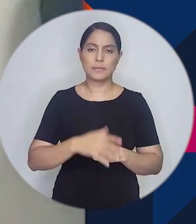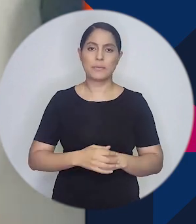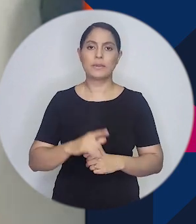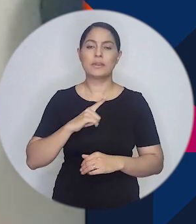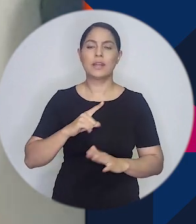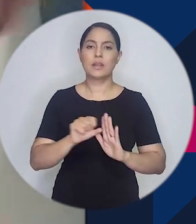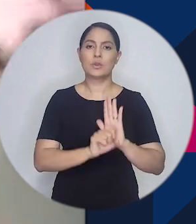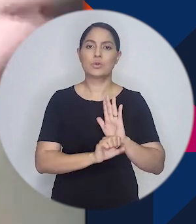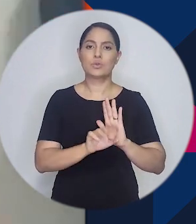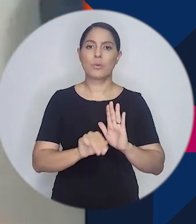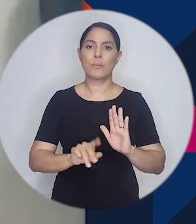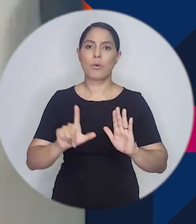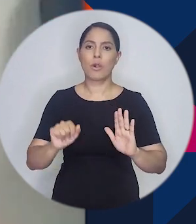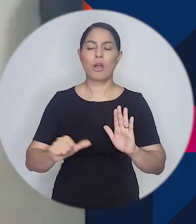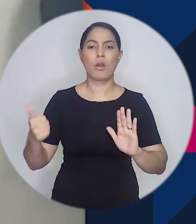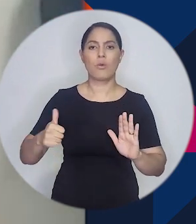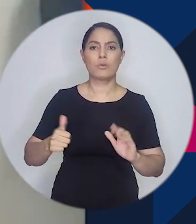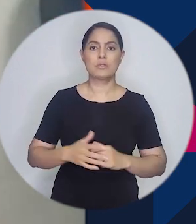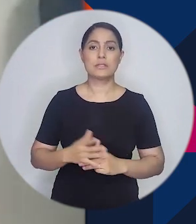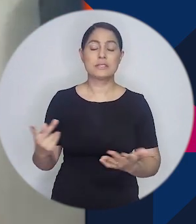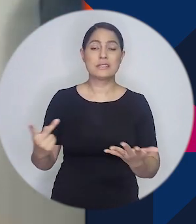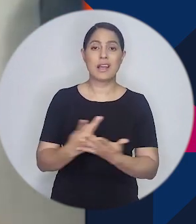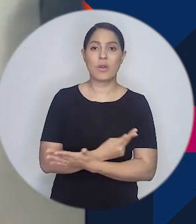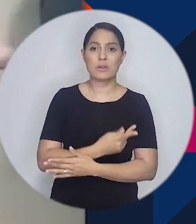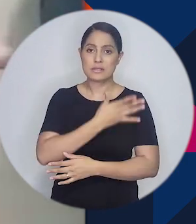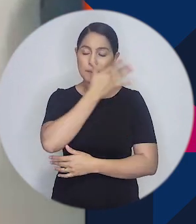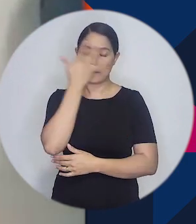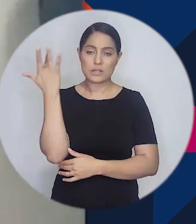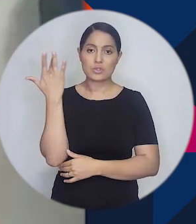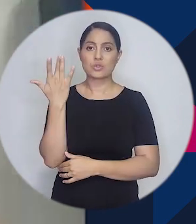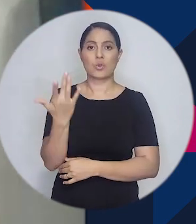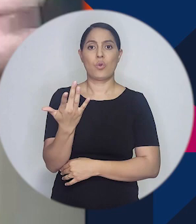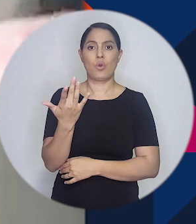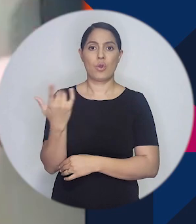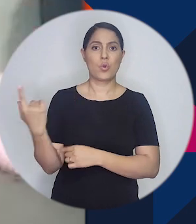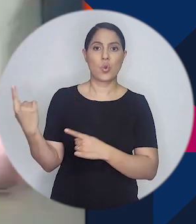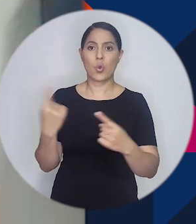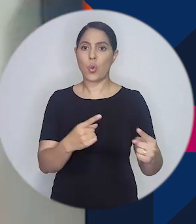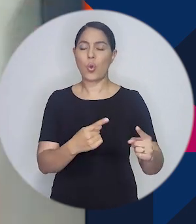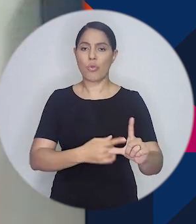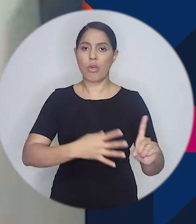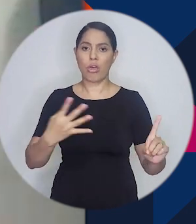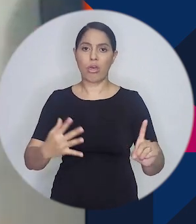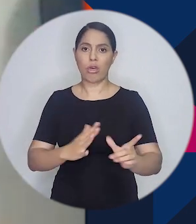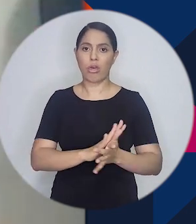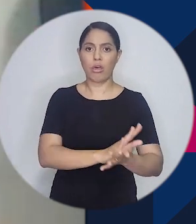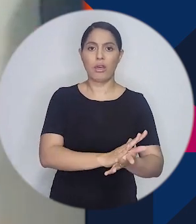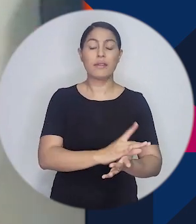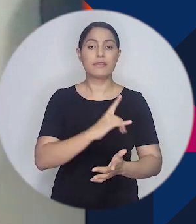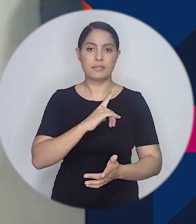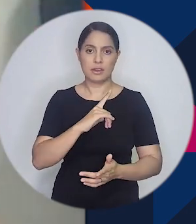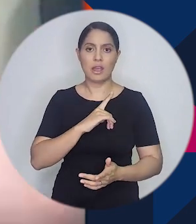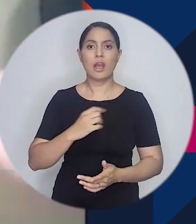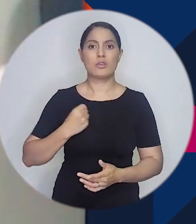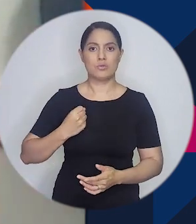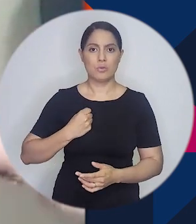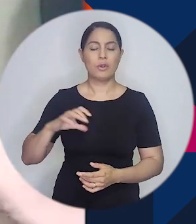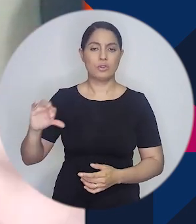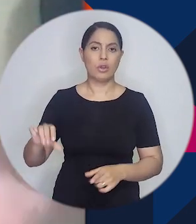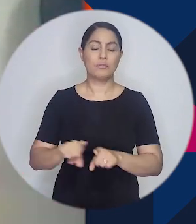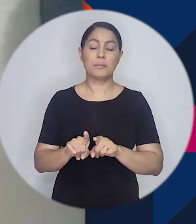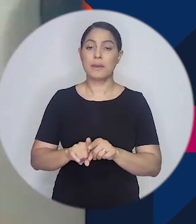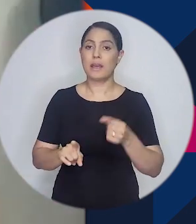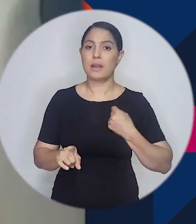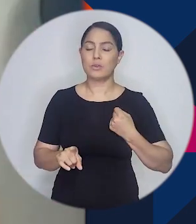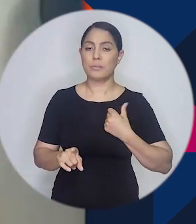Por exemplo, a súmula 11, que ela proíbe o ingresso de bacharéis que têm algum histórico de violência contra a população LGBTI+, ela foi editada